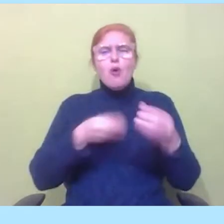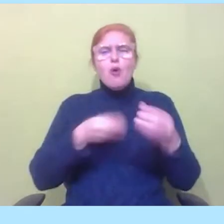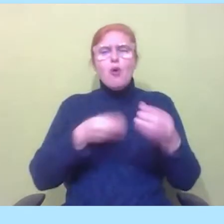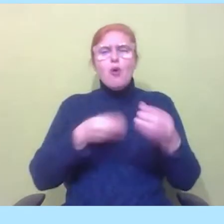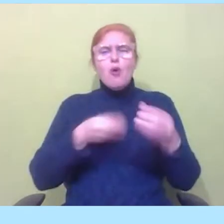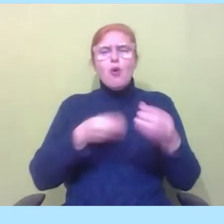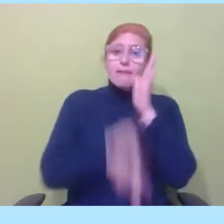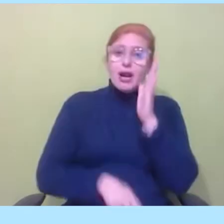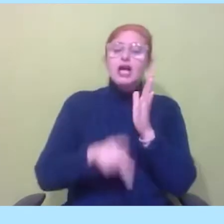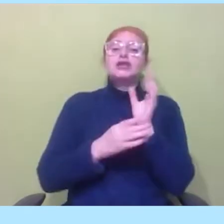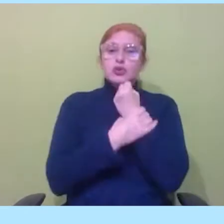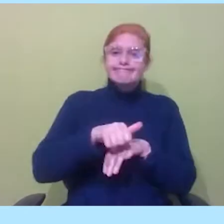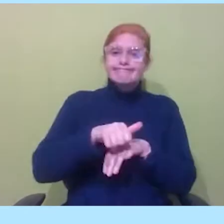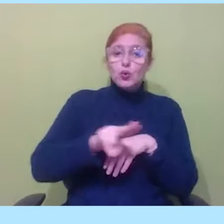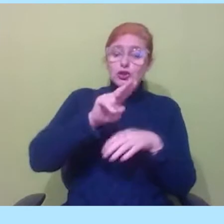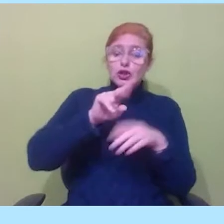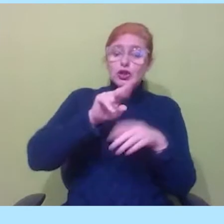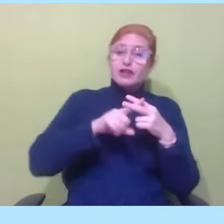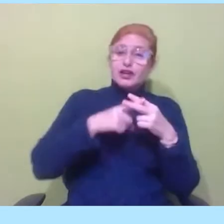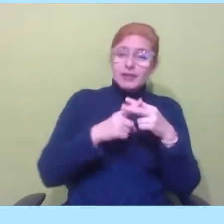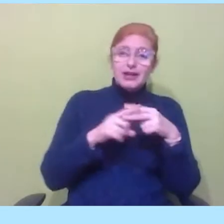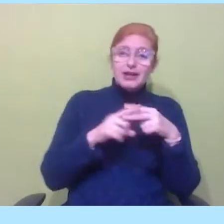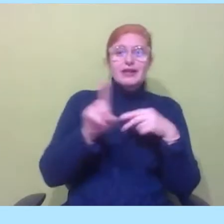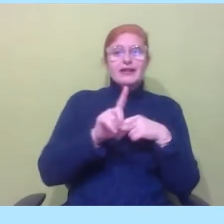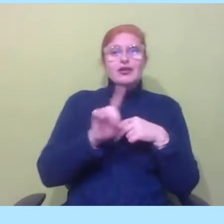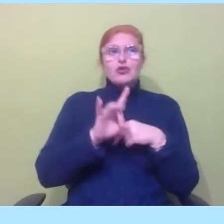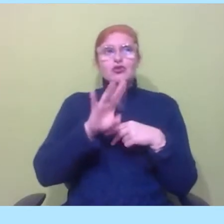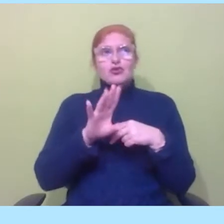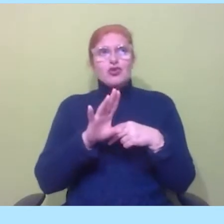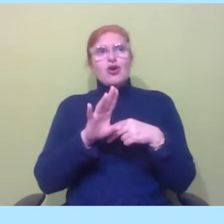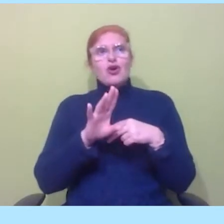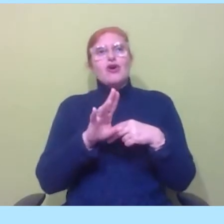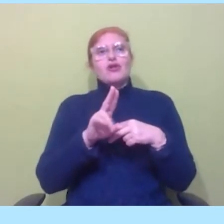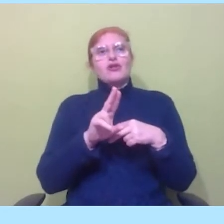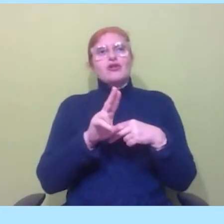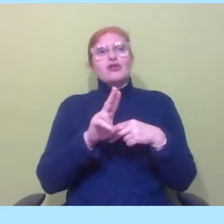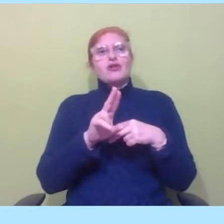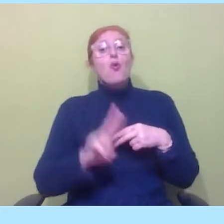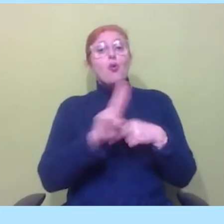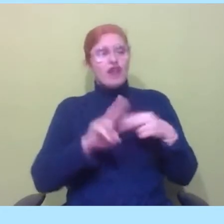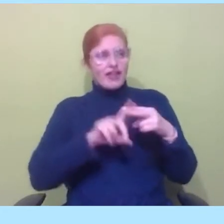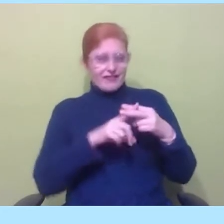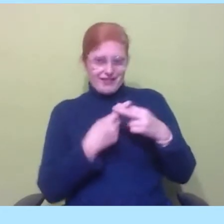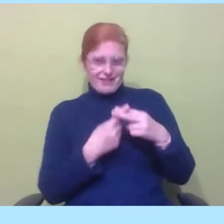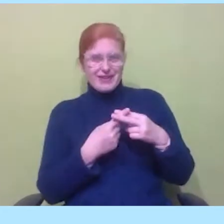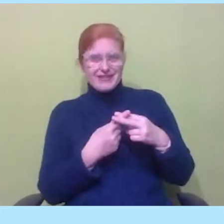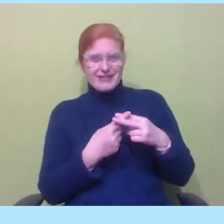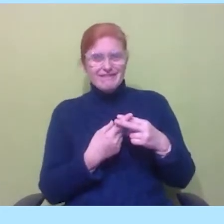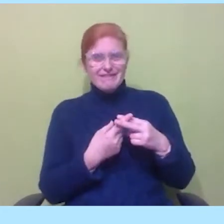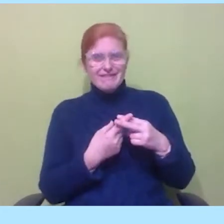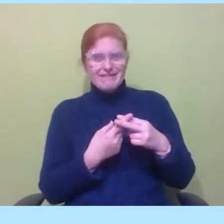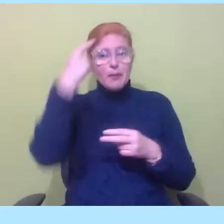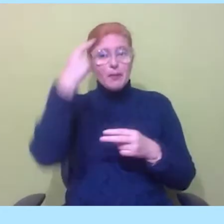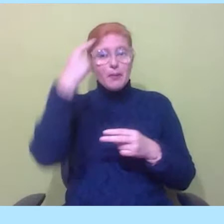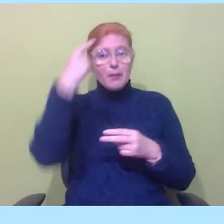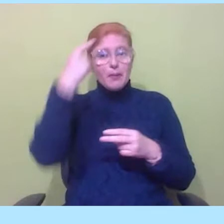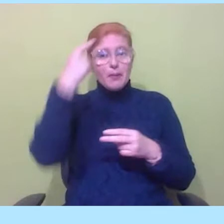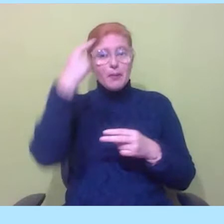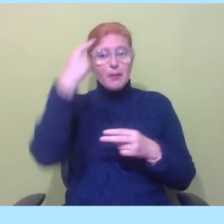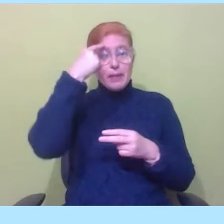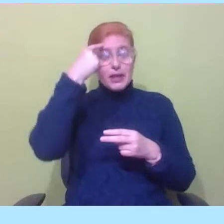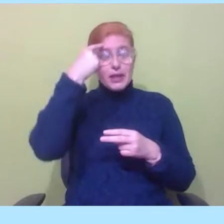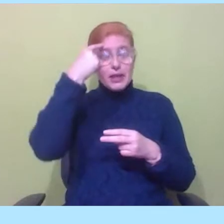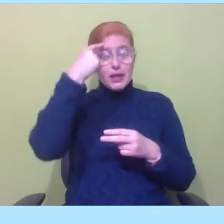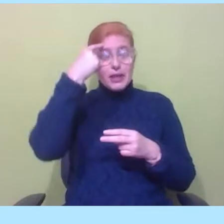ser usada pela ferramenta, é muito pensar nisso, assim, a gente realmente dá aquele passo atrás para ir para frente, né, olha de